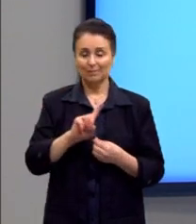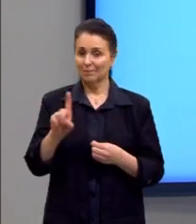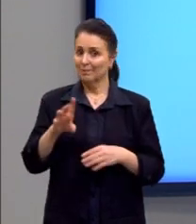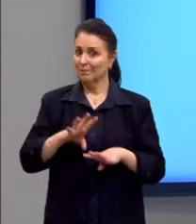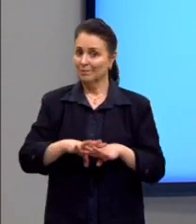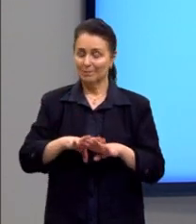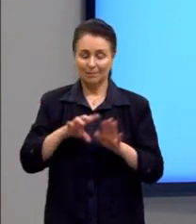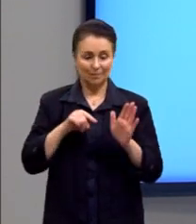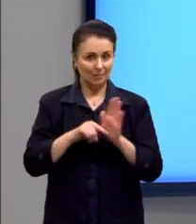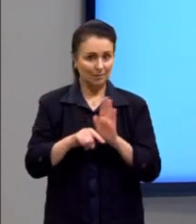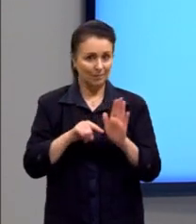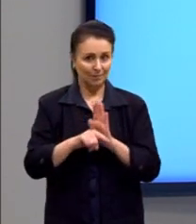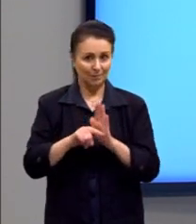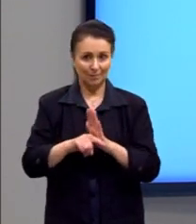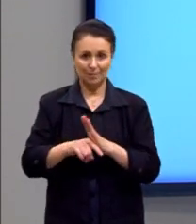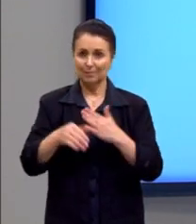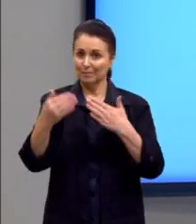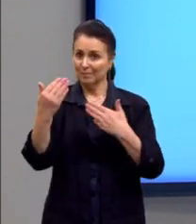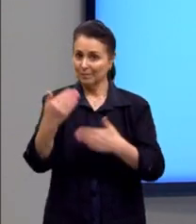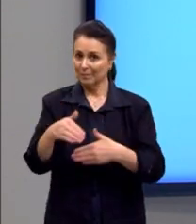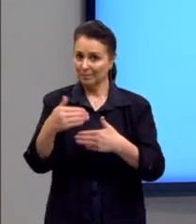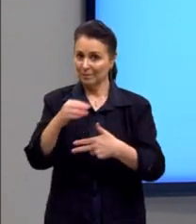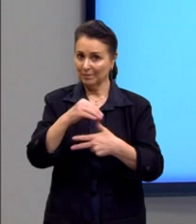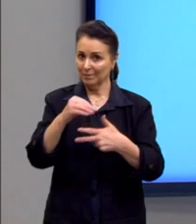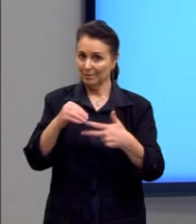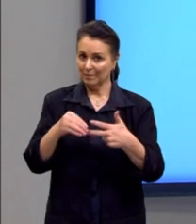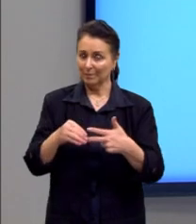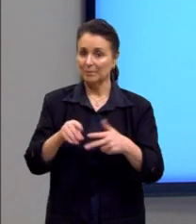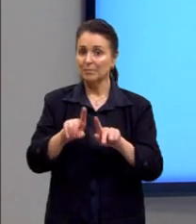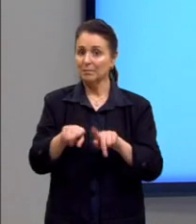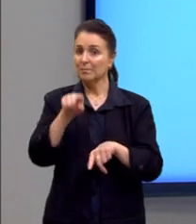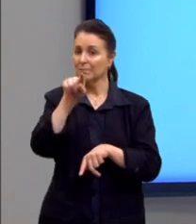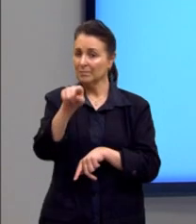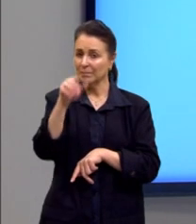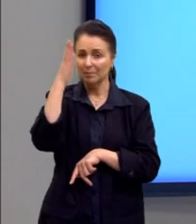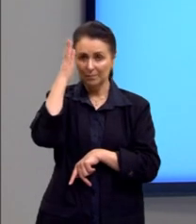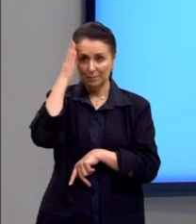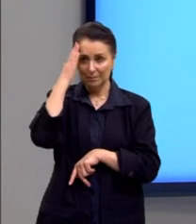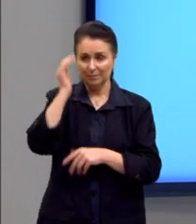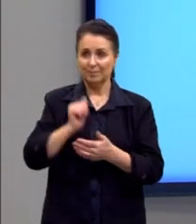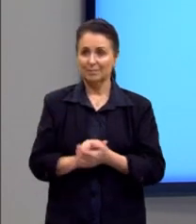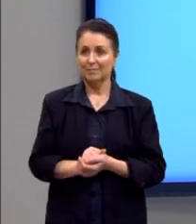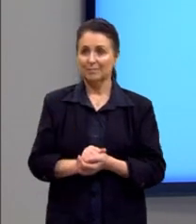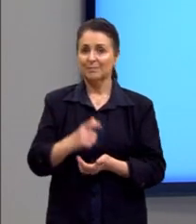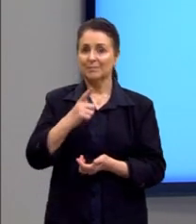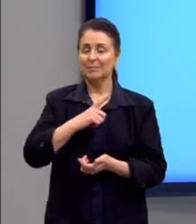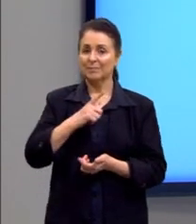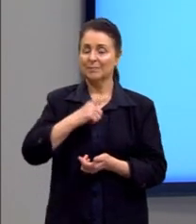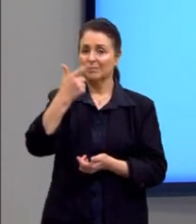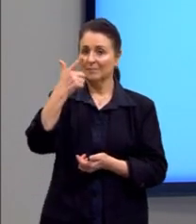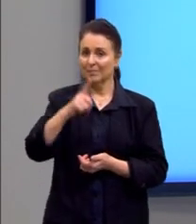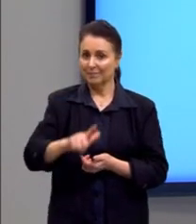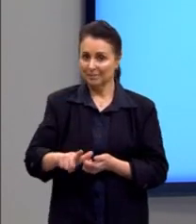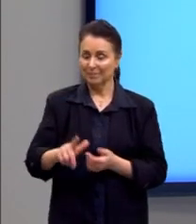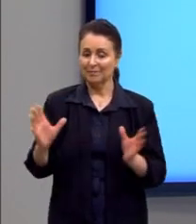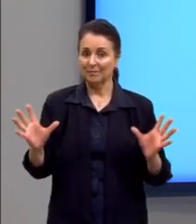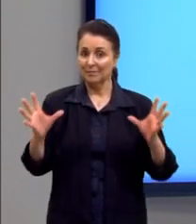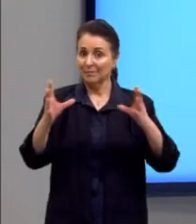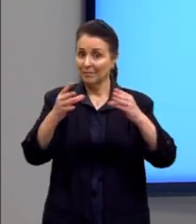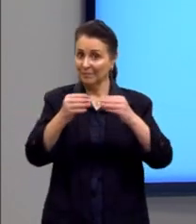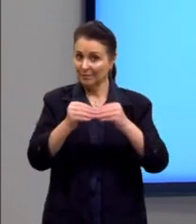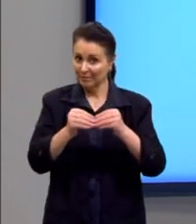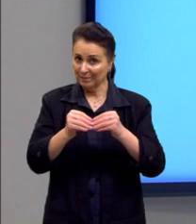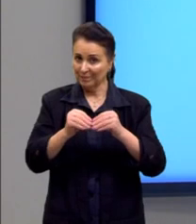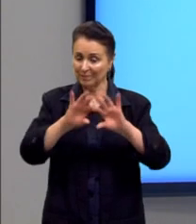utilizar em questões mas é mais para o conhecimento mesmo ó e aqui novamente o resuminho